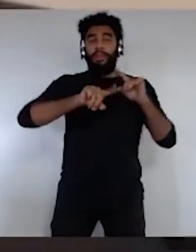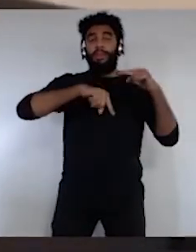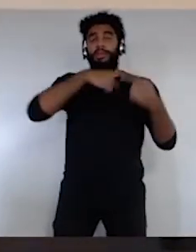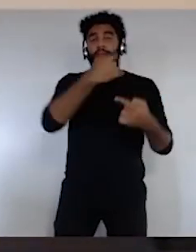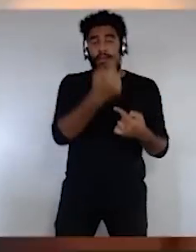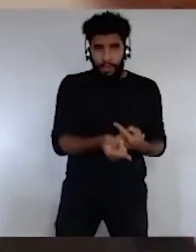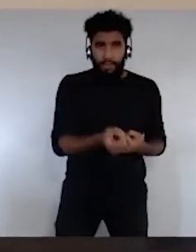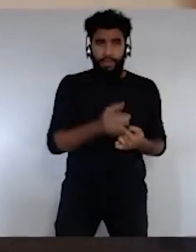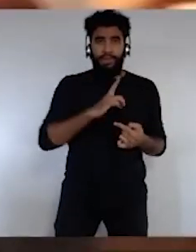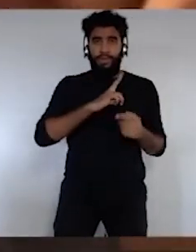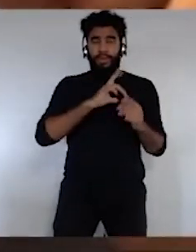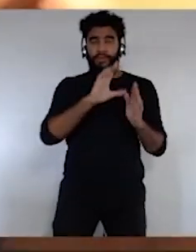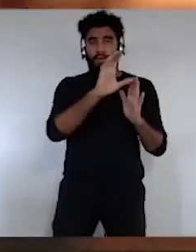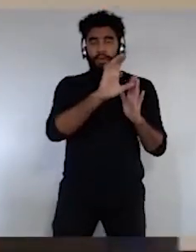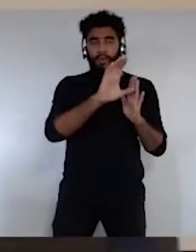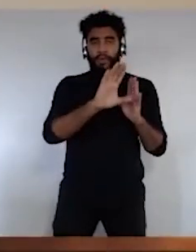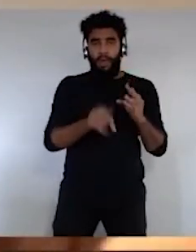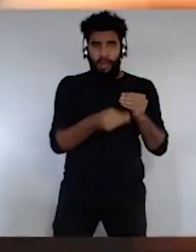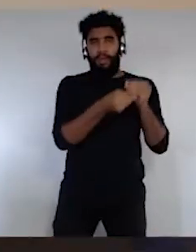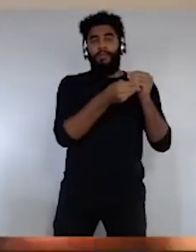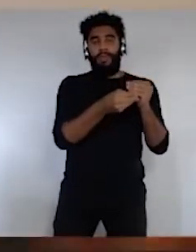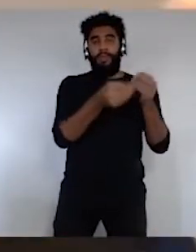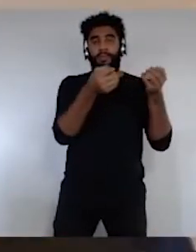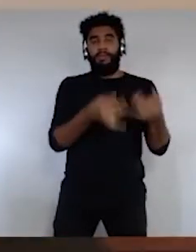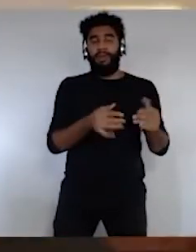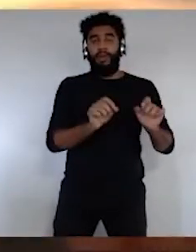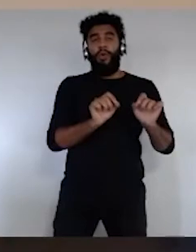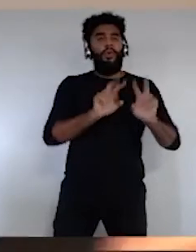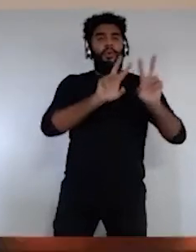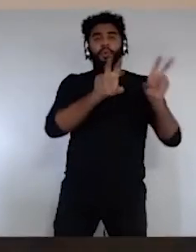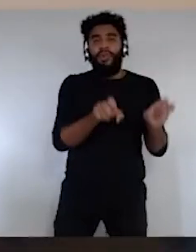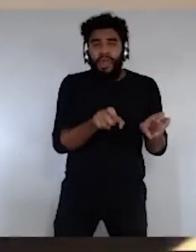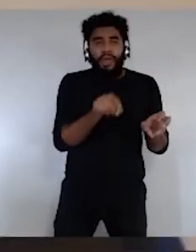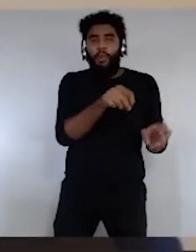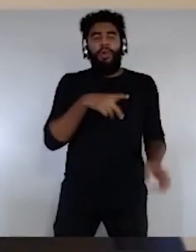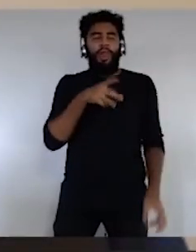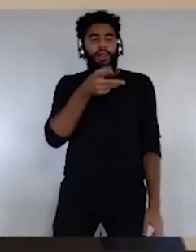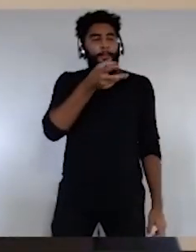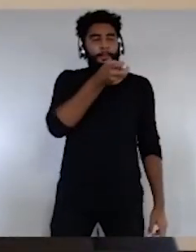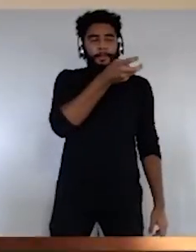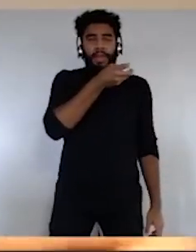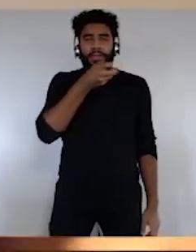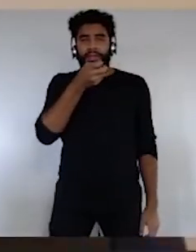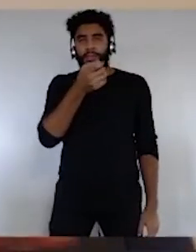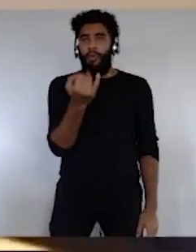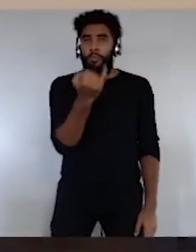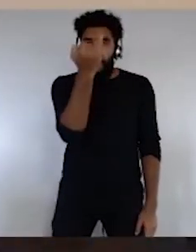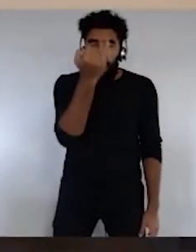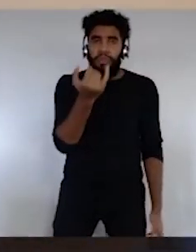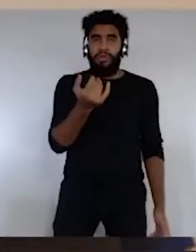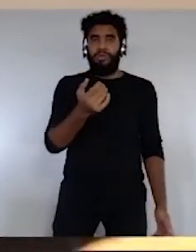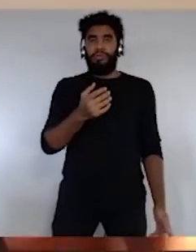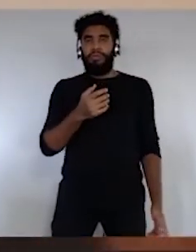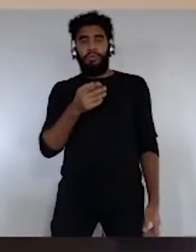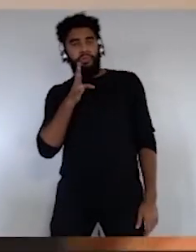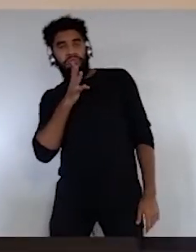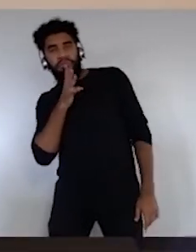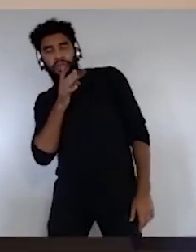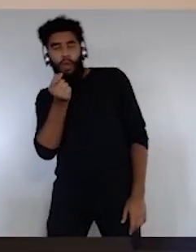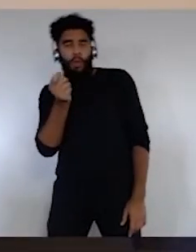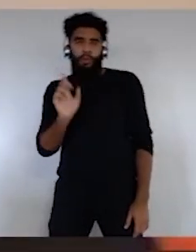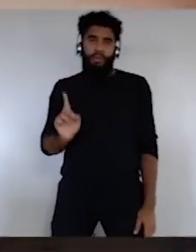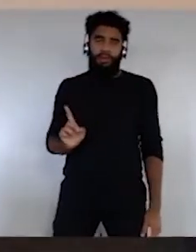execução definitiva sem caução. Porque hoje, pelo Código de Processo Civil, mesmo na execução provisória, o levantamento